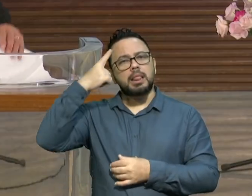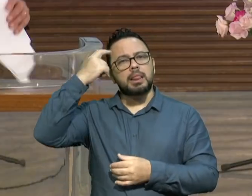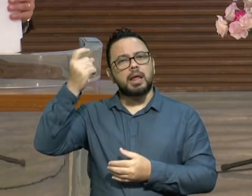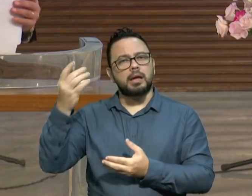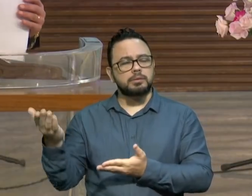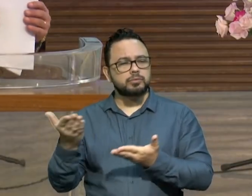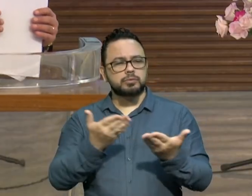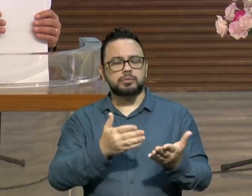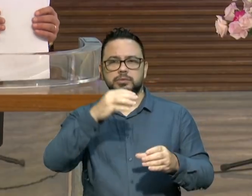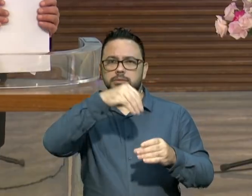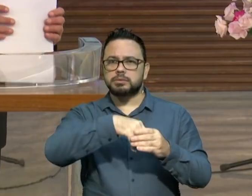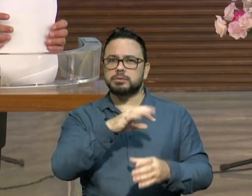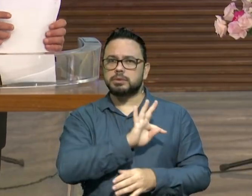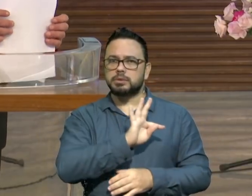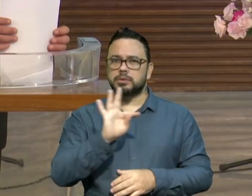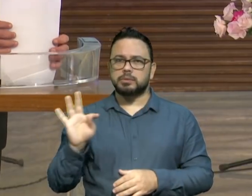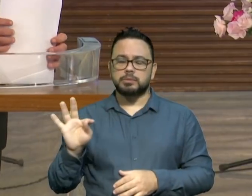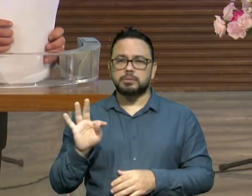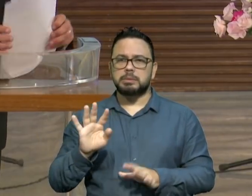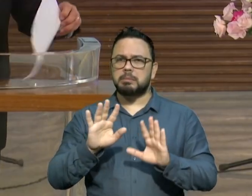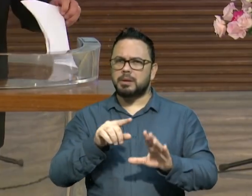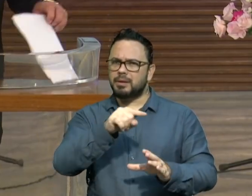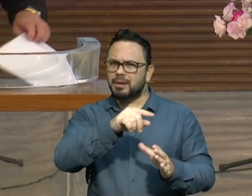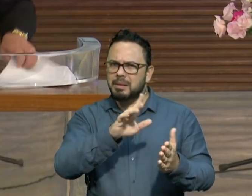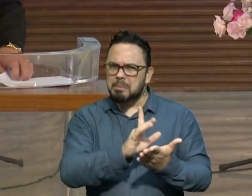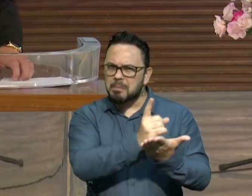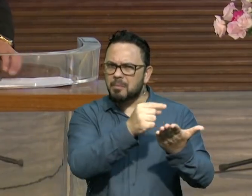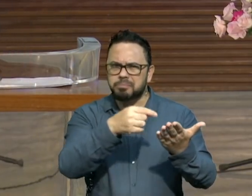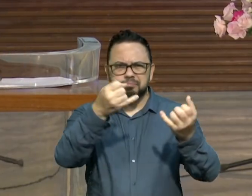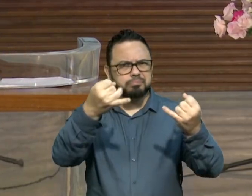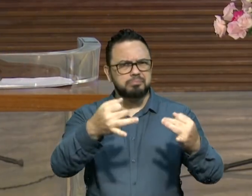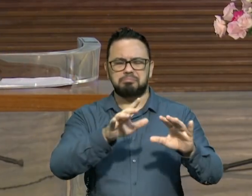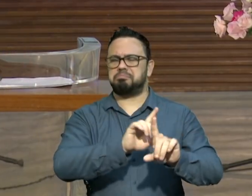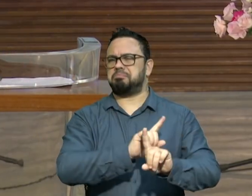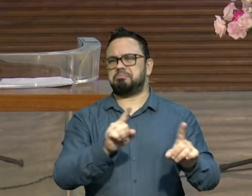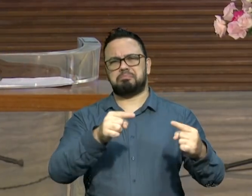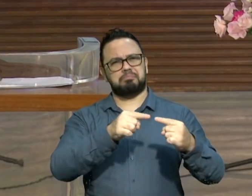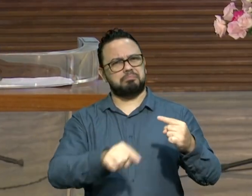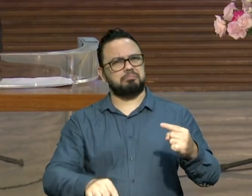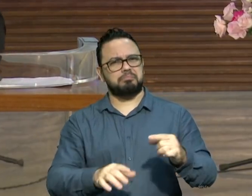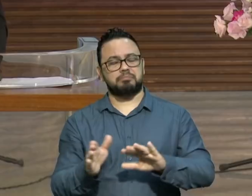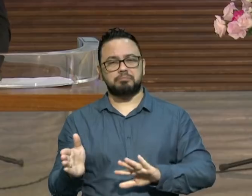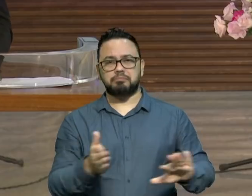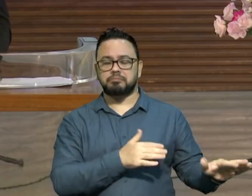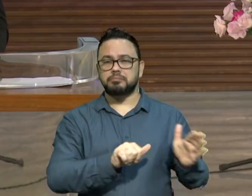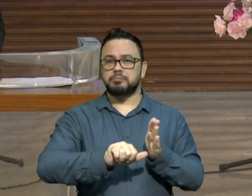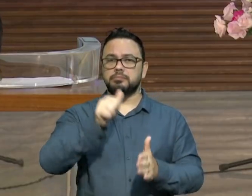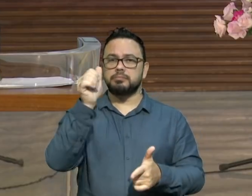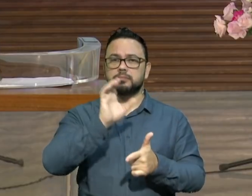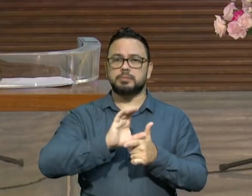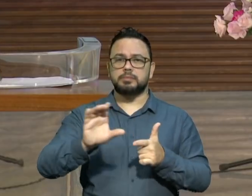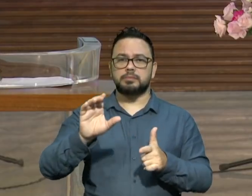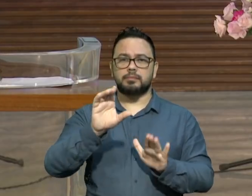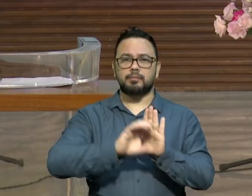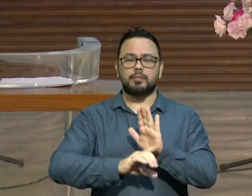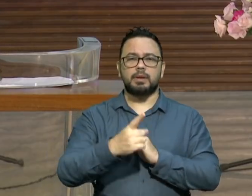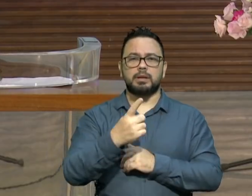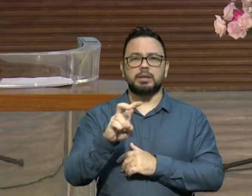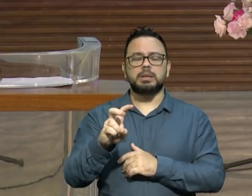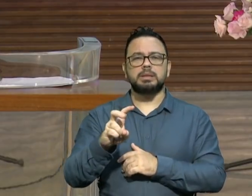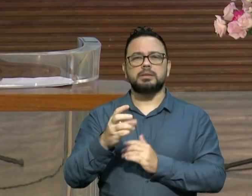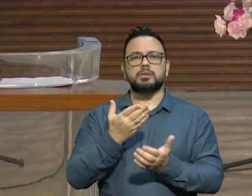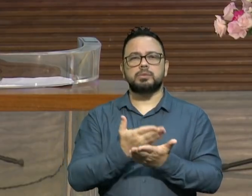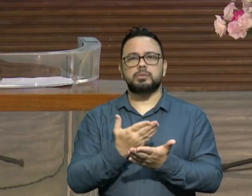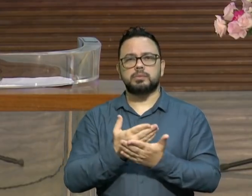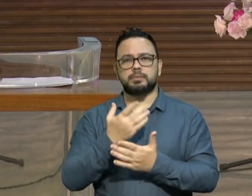para a teologia isso não existe não é bíblico agora primeiro Coríntios Capítulo 15 vamos estudar a palavra do